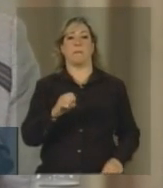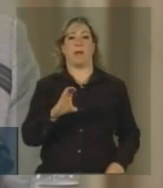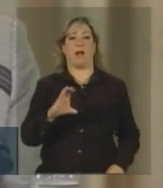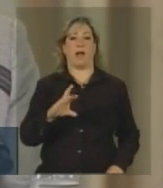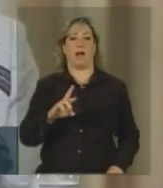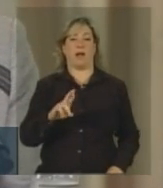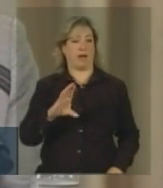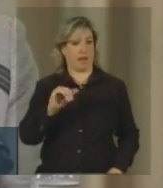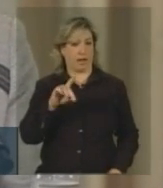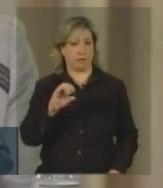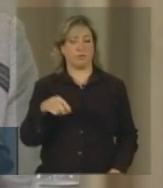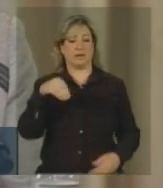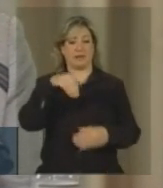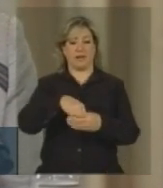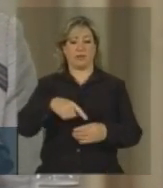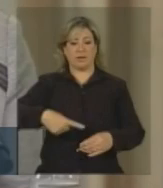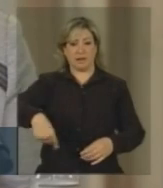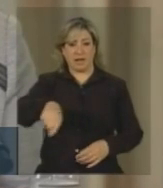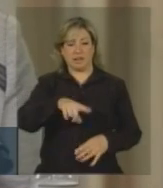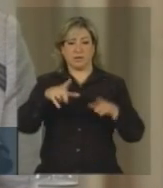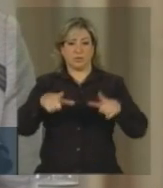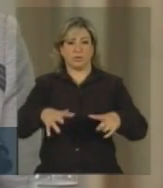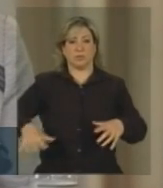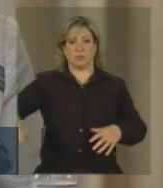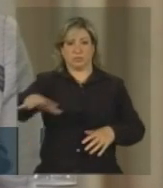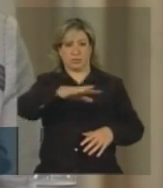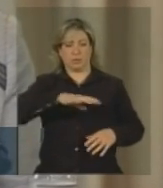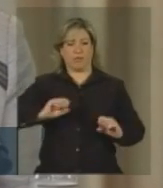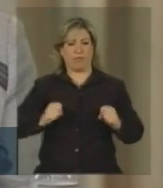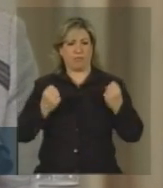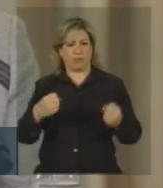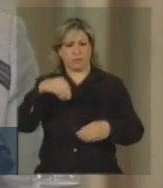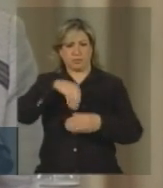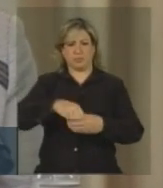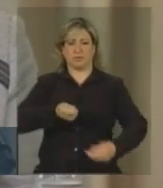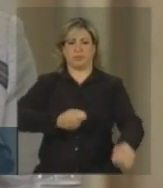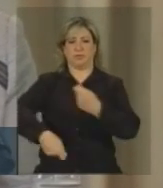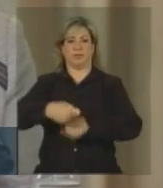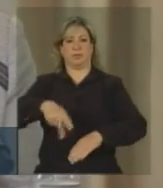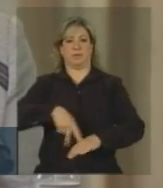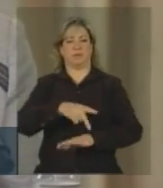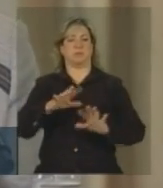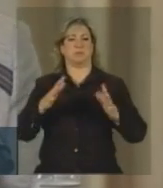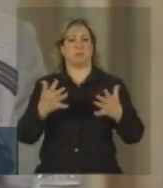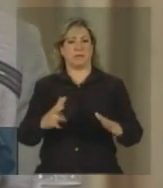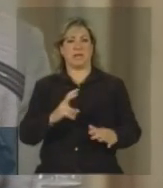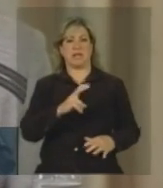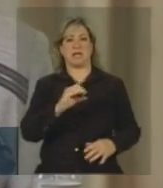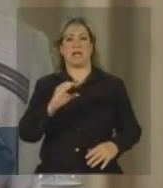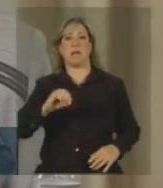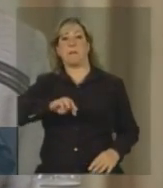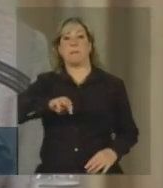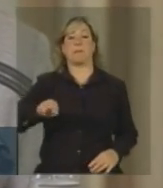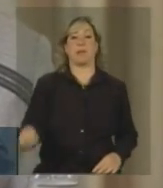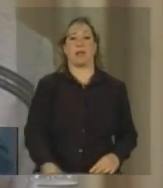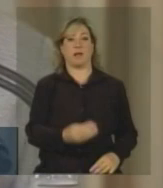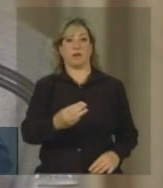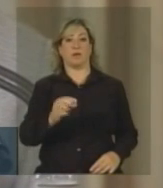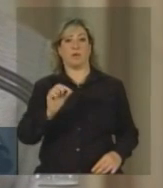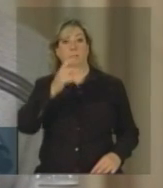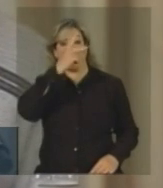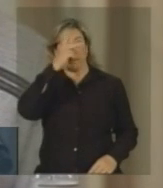dentro desta região, um forte mercado interno, com em torno de uns 500 milhões